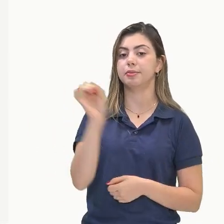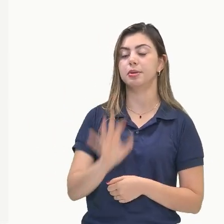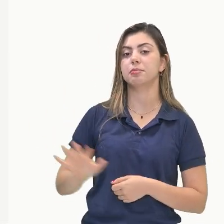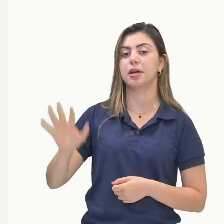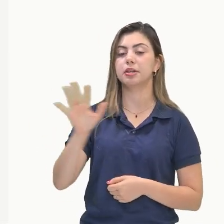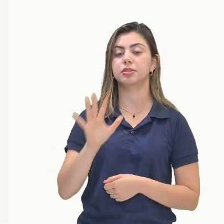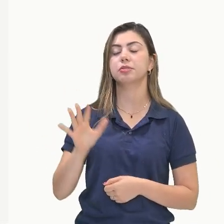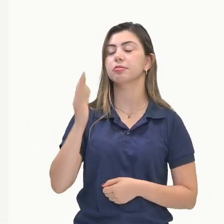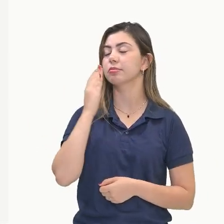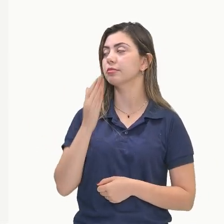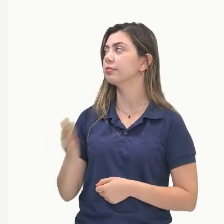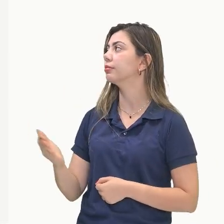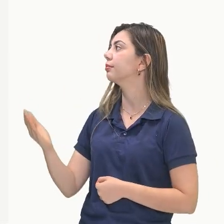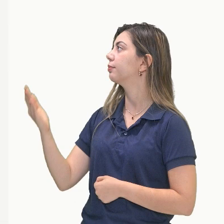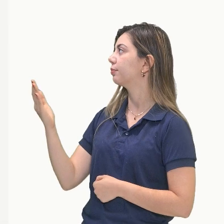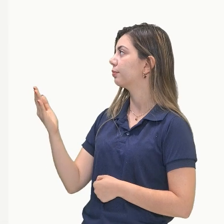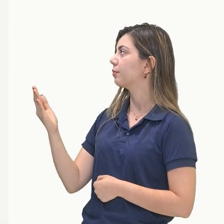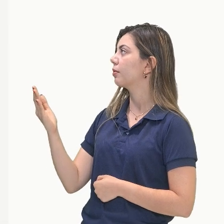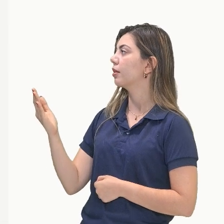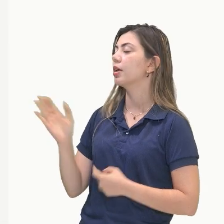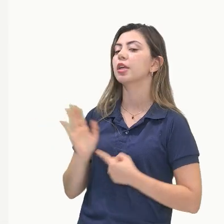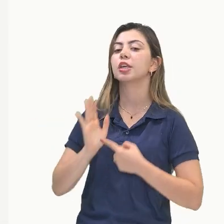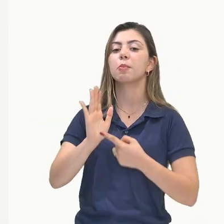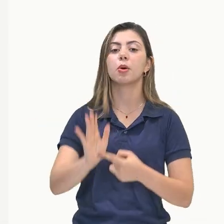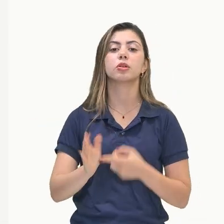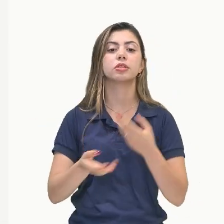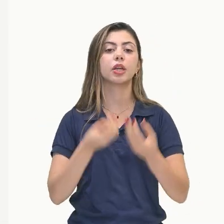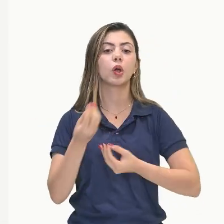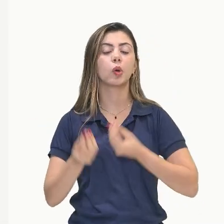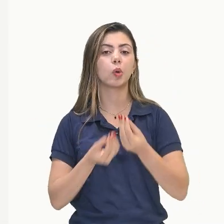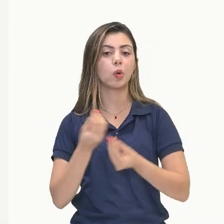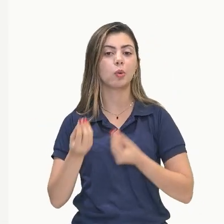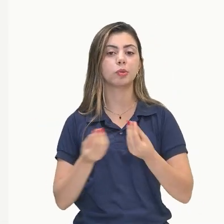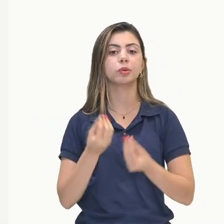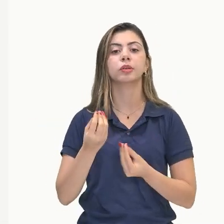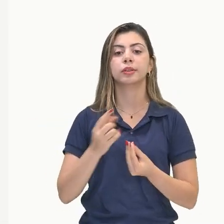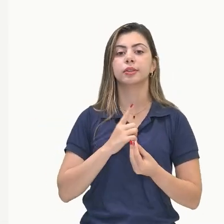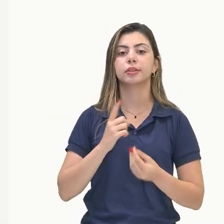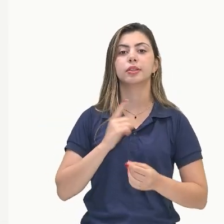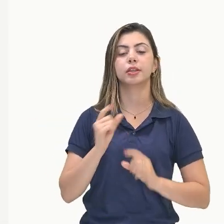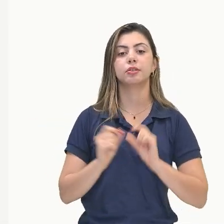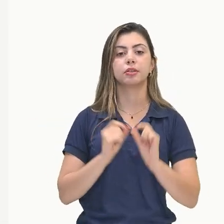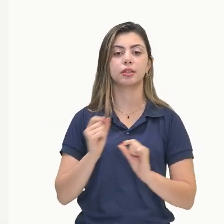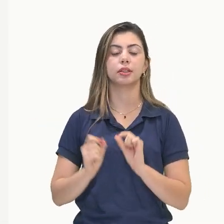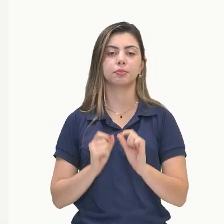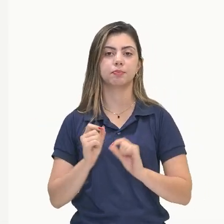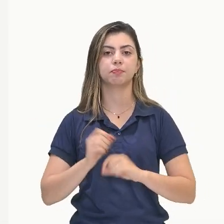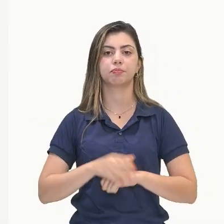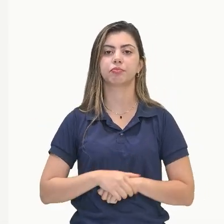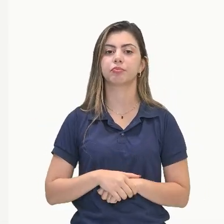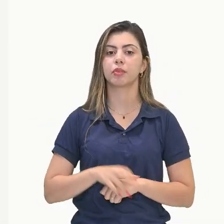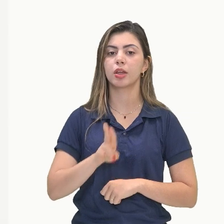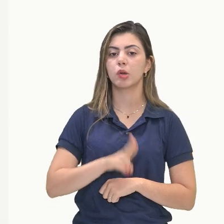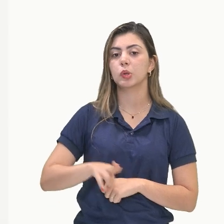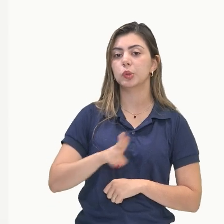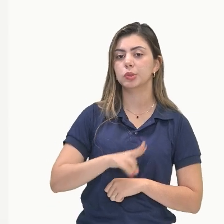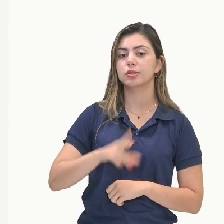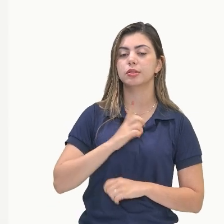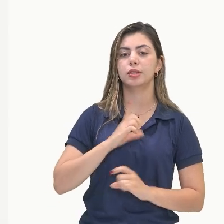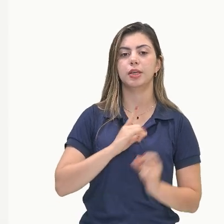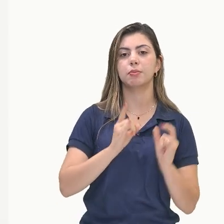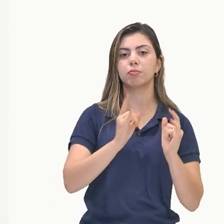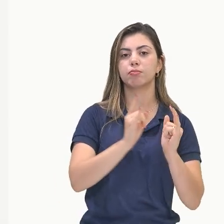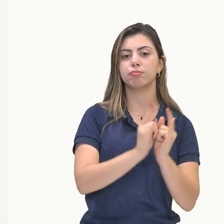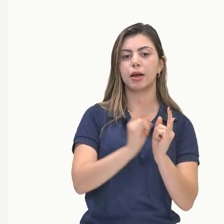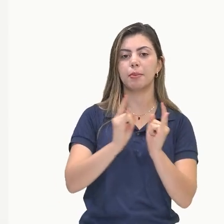mostrando como é a associação de capacitores em série. Observe